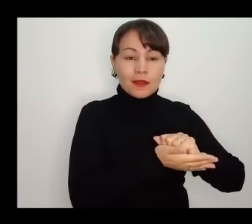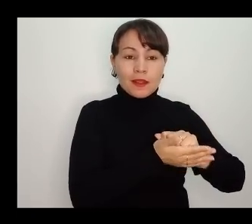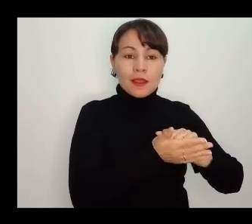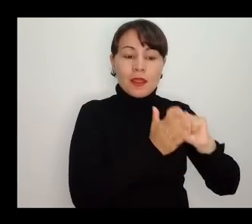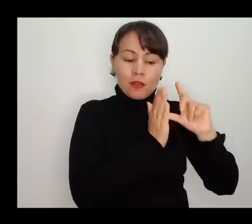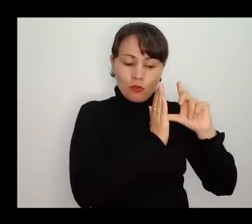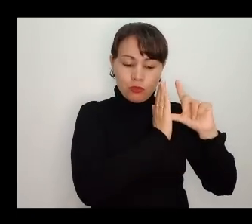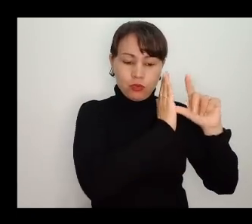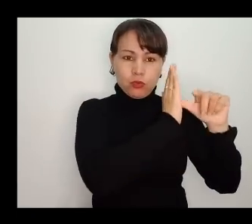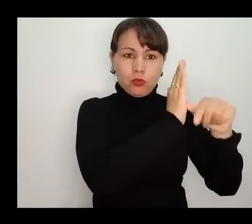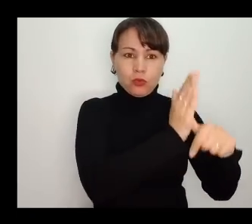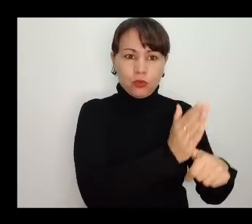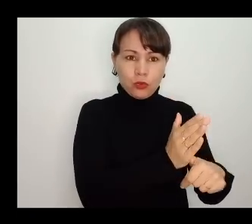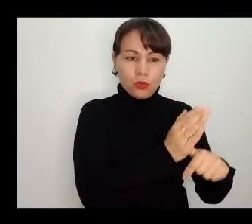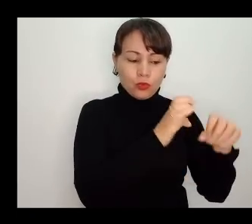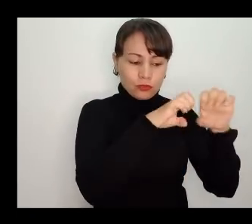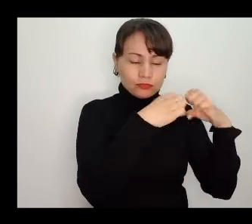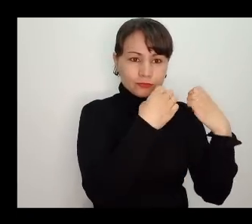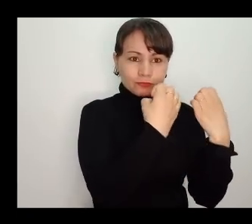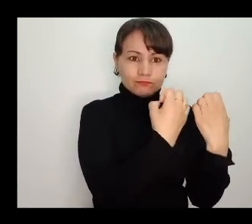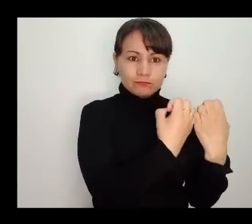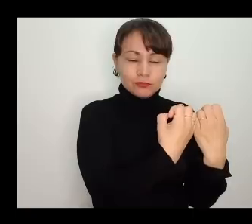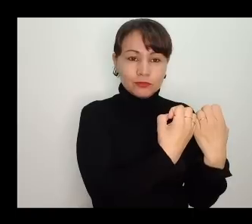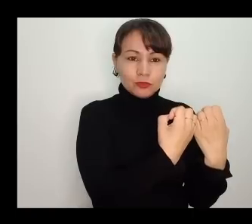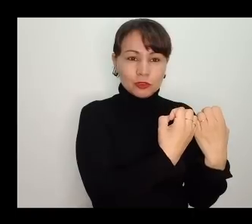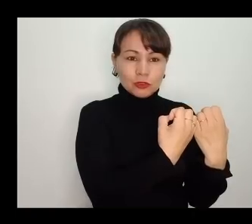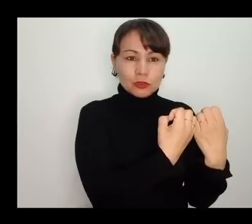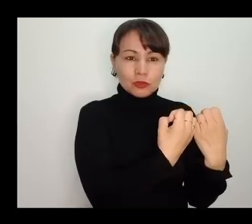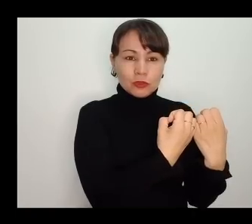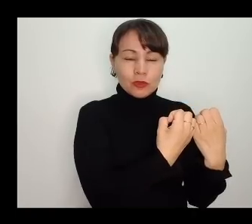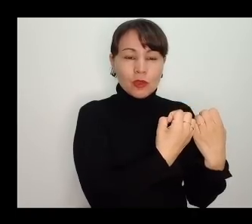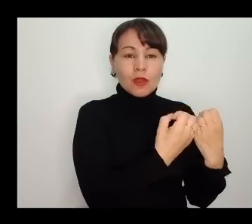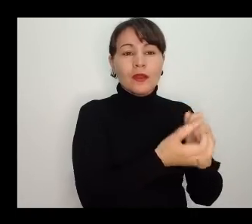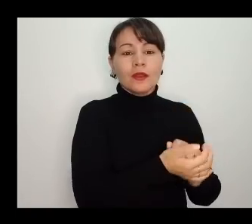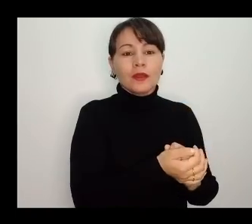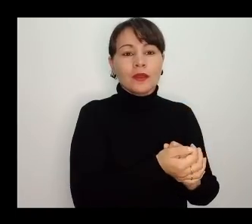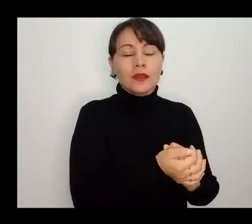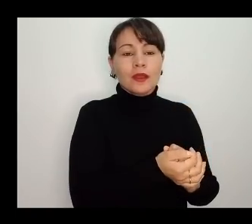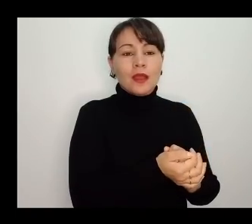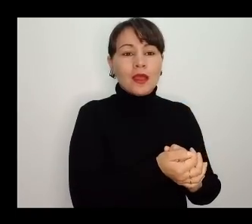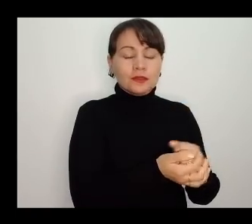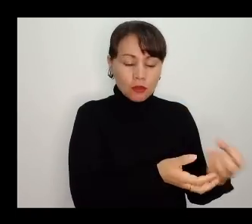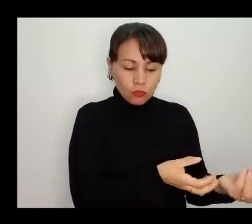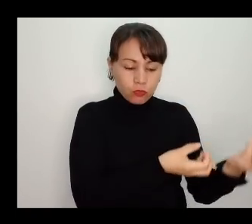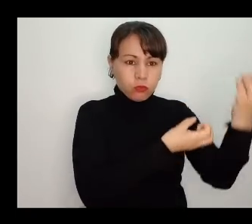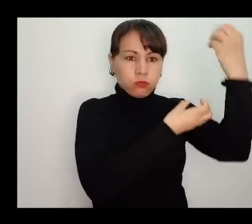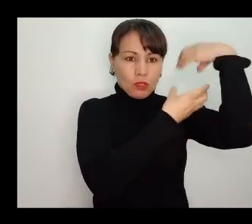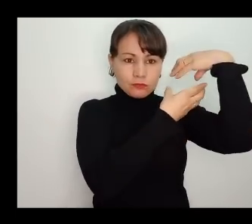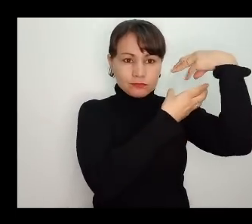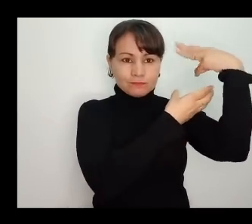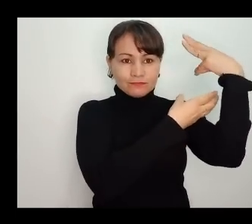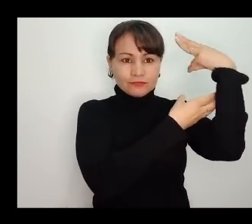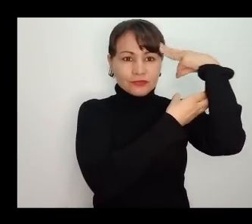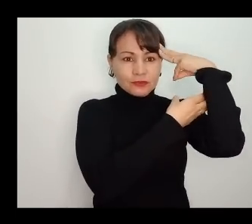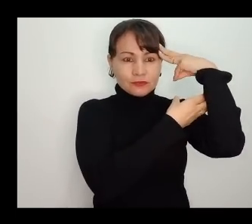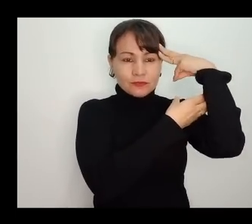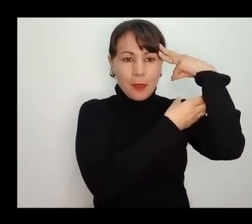passam por essa estrutura e elas serão